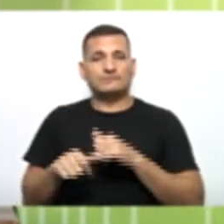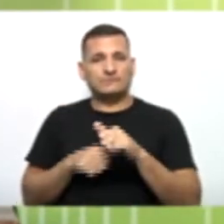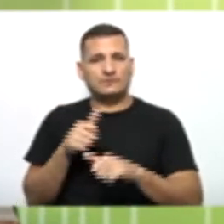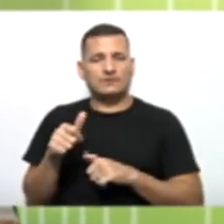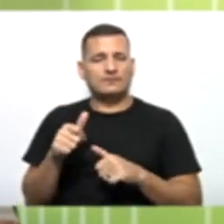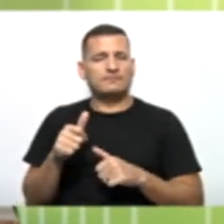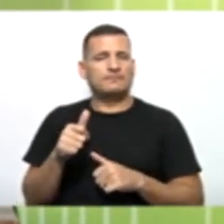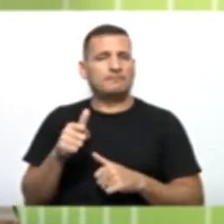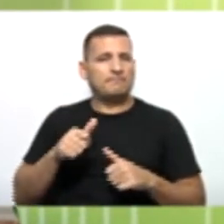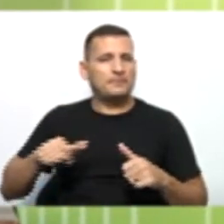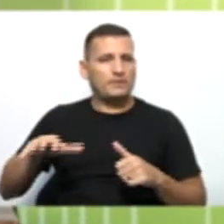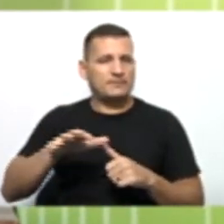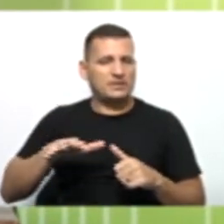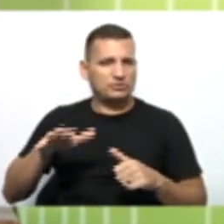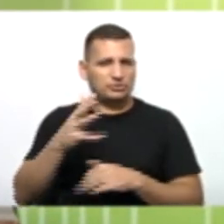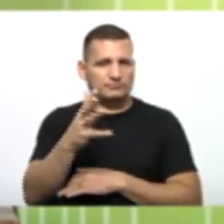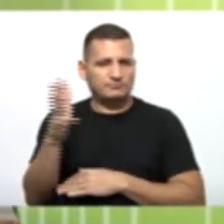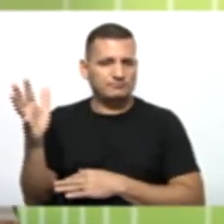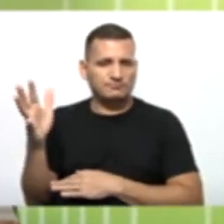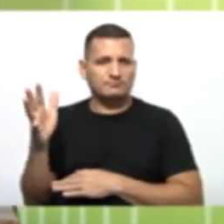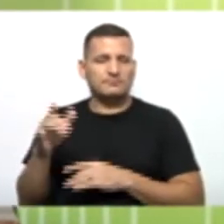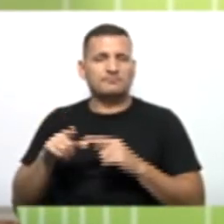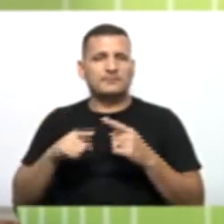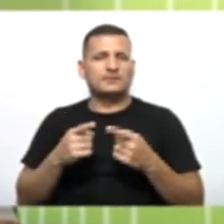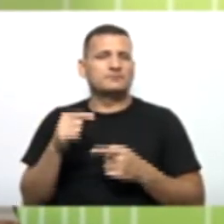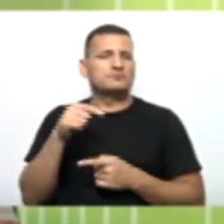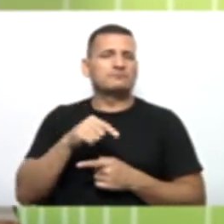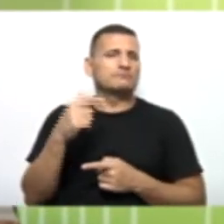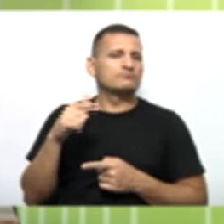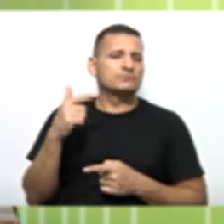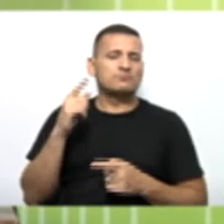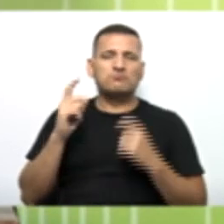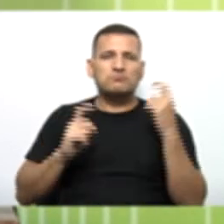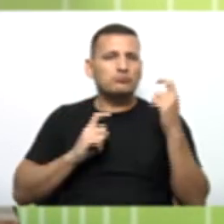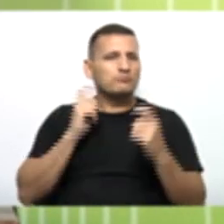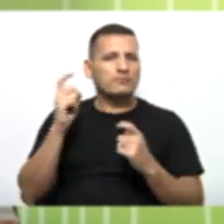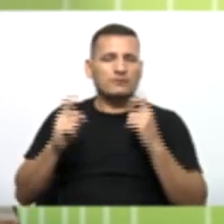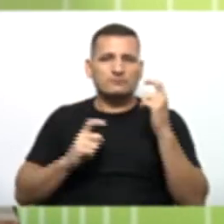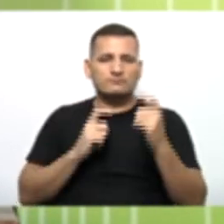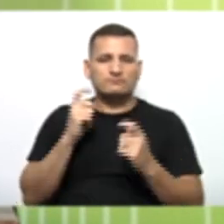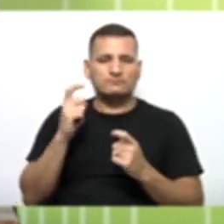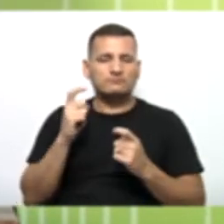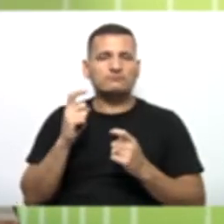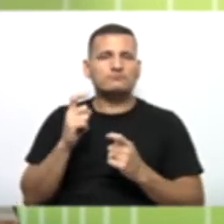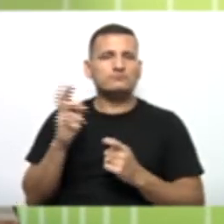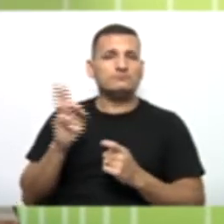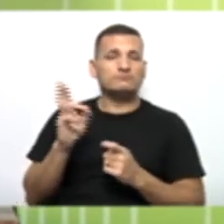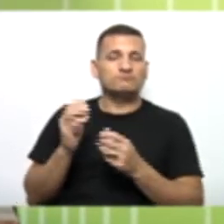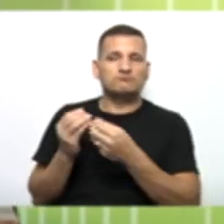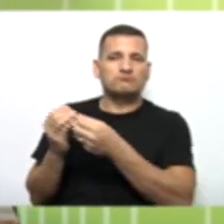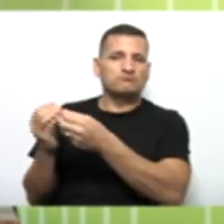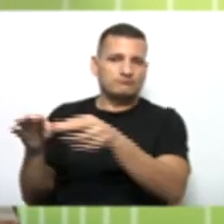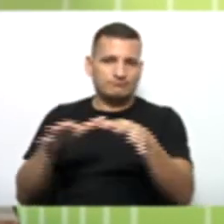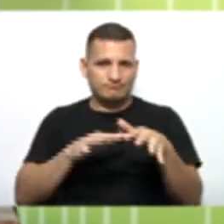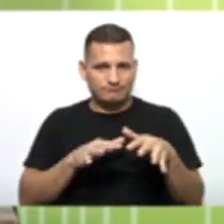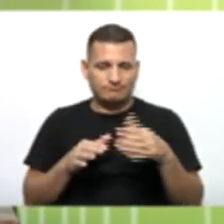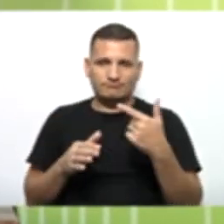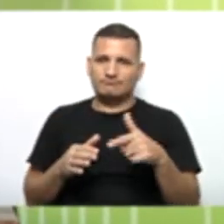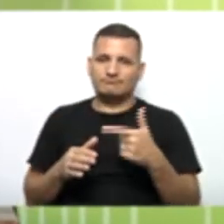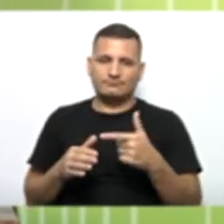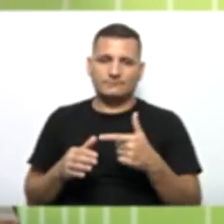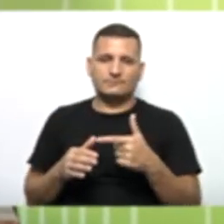ambiente muito grande, mas não tinha preocupação com quem ele estava prejudicando,